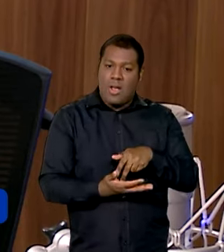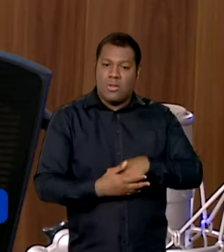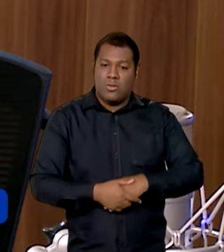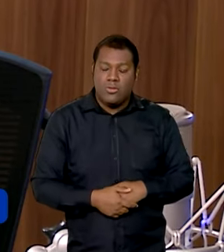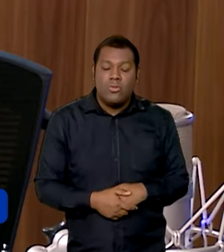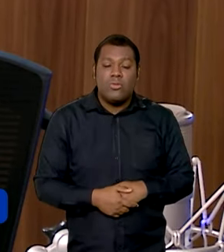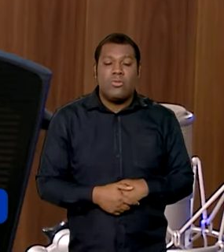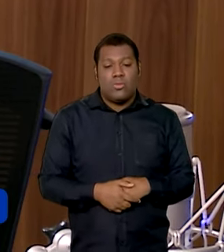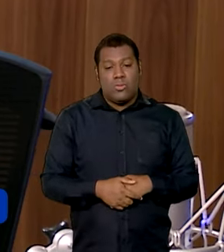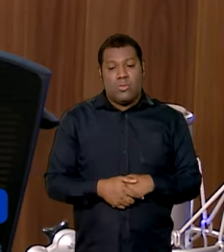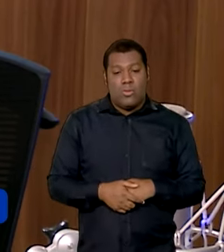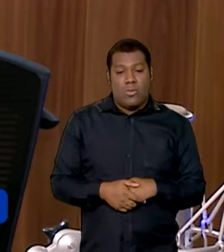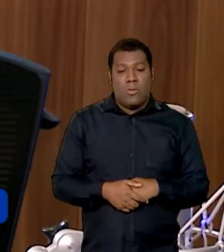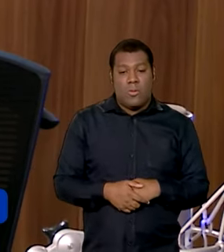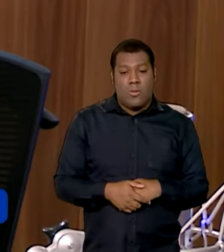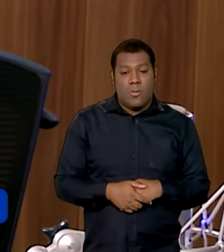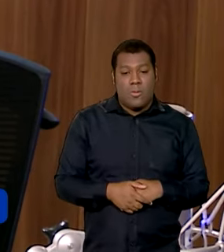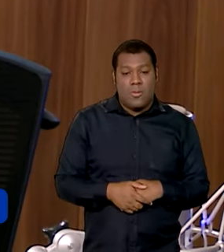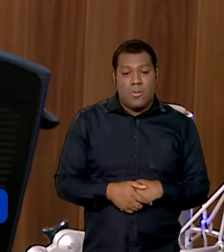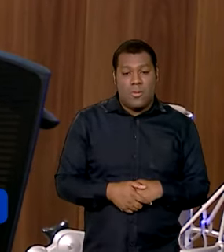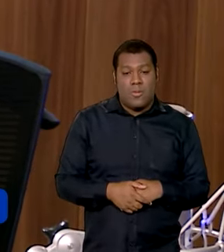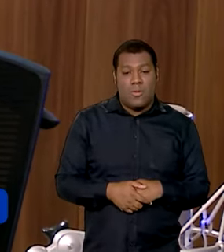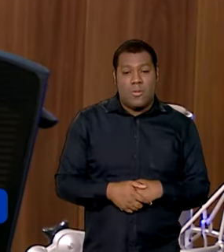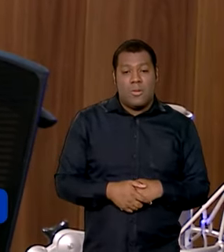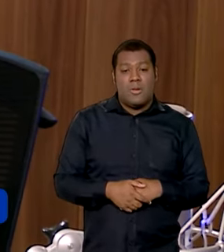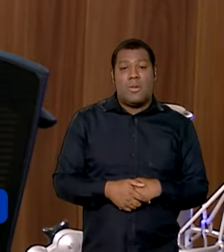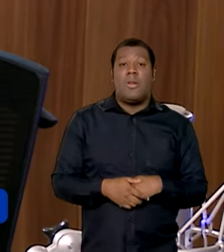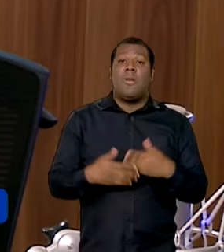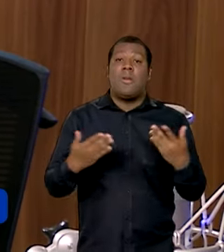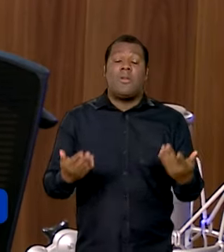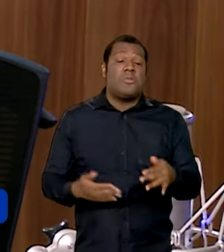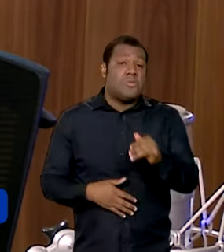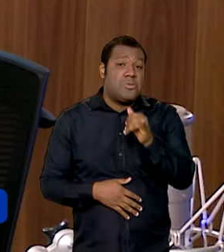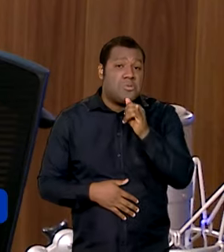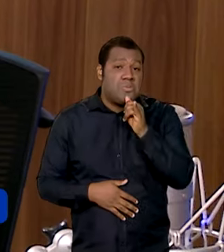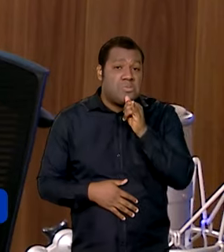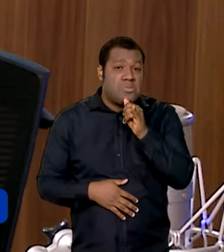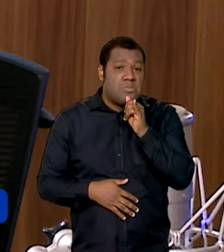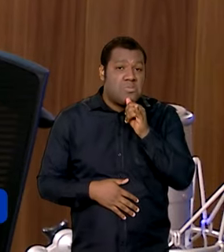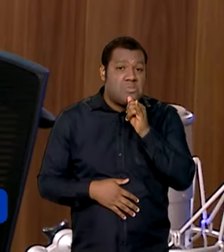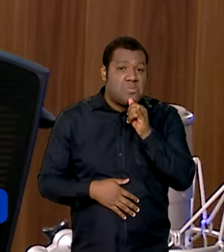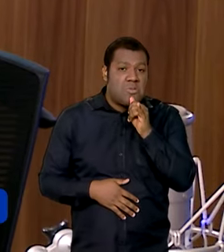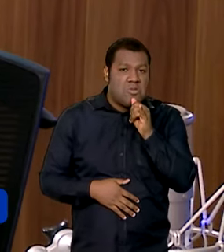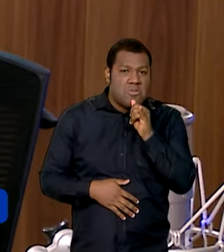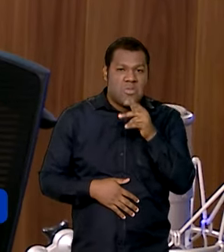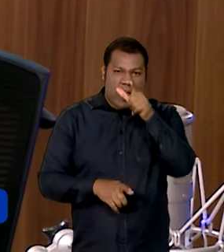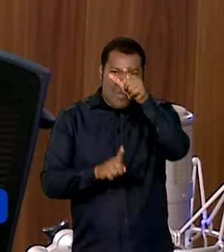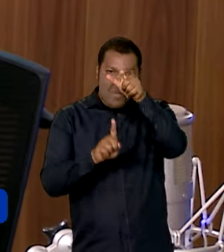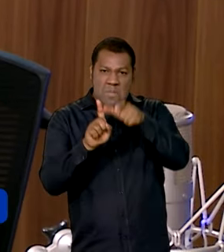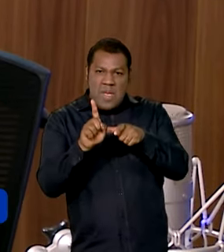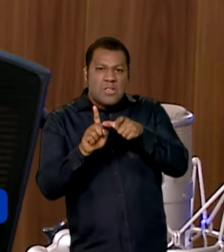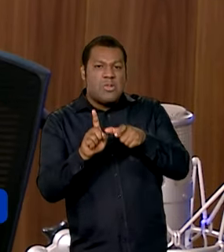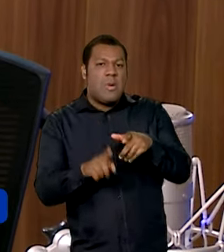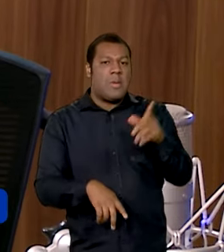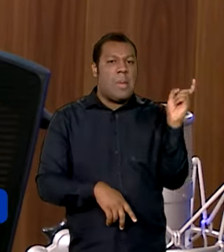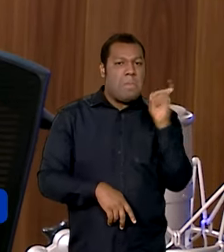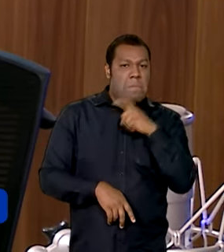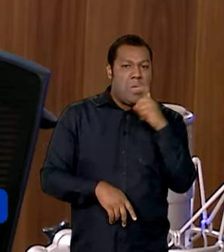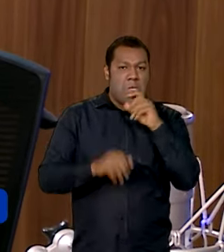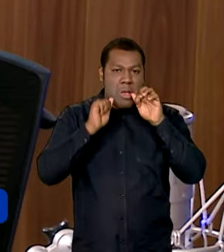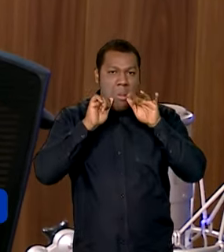também neste caso tem que processar porque quando você não processa não não não responsabiliza não